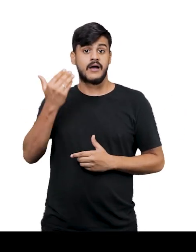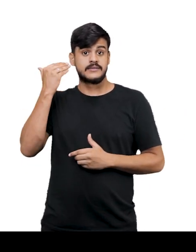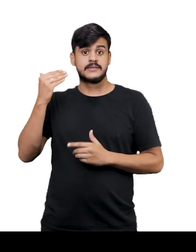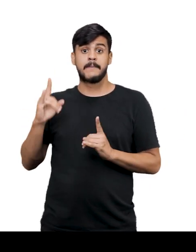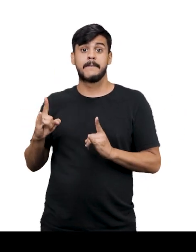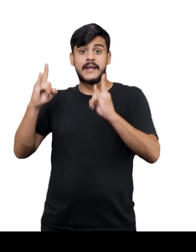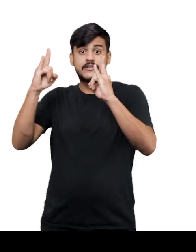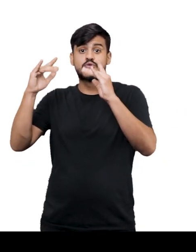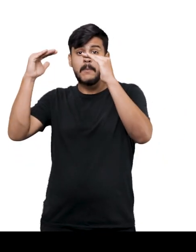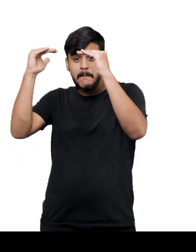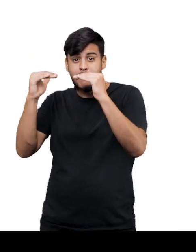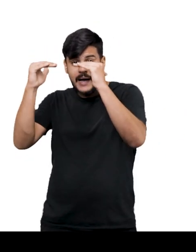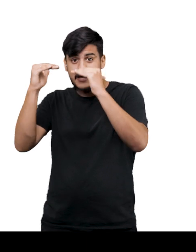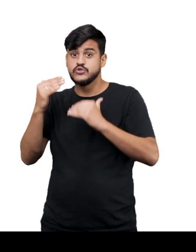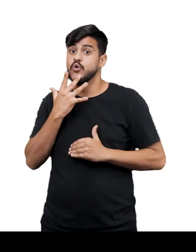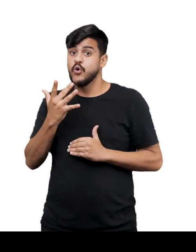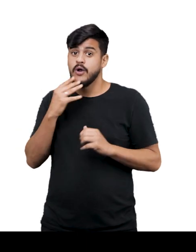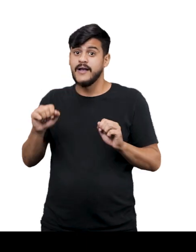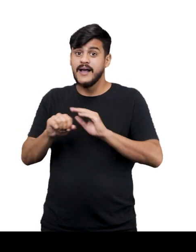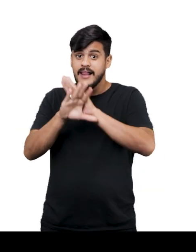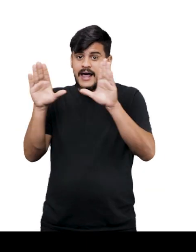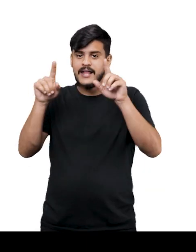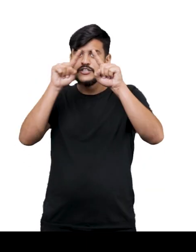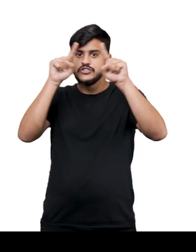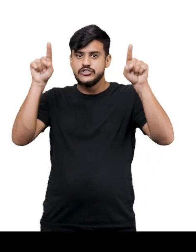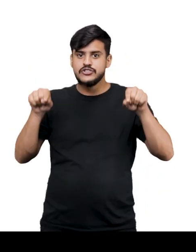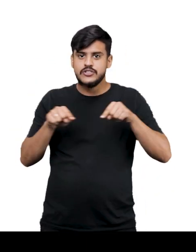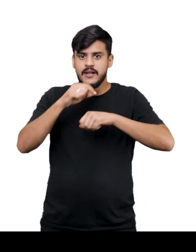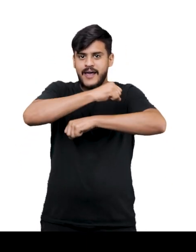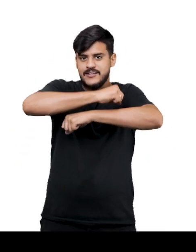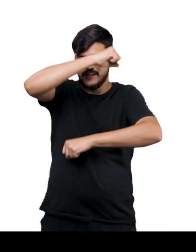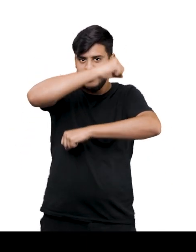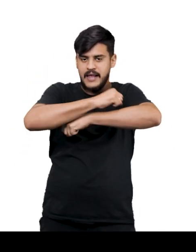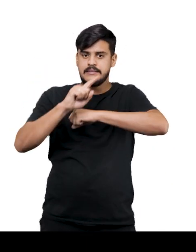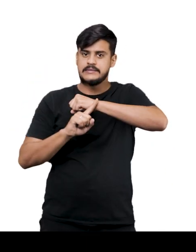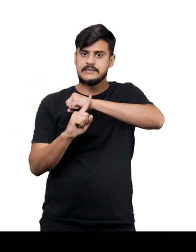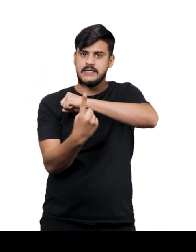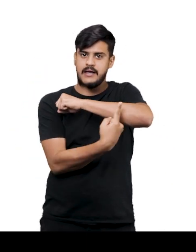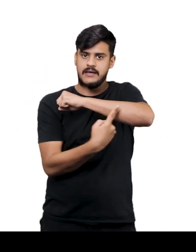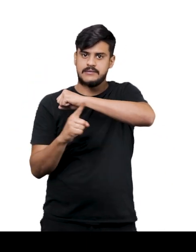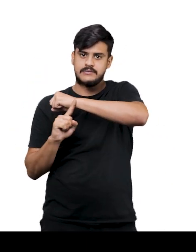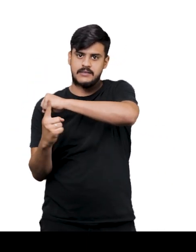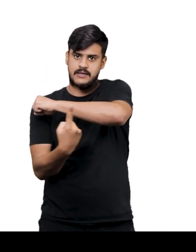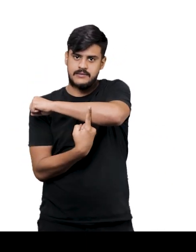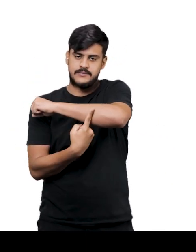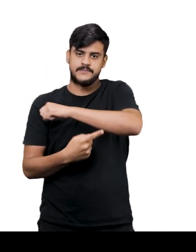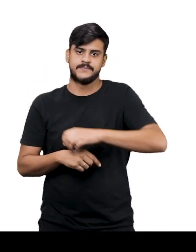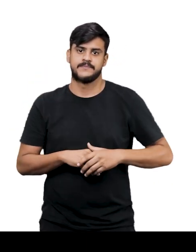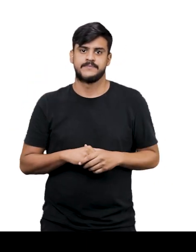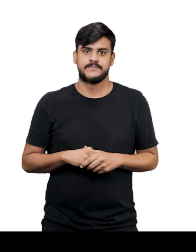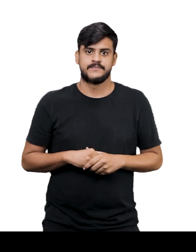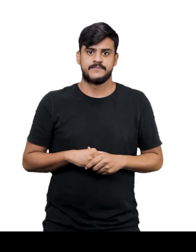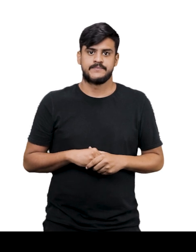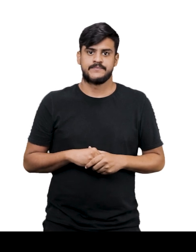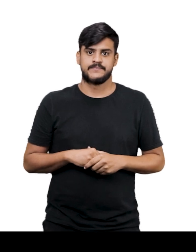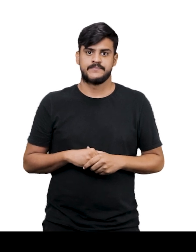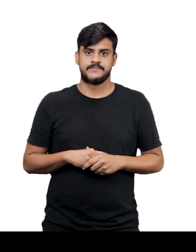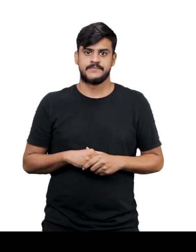um prédio baixo de cor clara, com janelas retangulares e algumas sacadas.